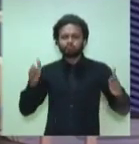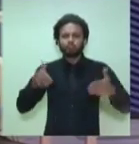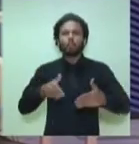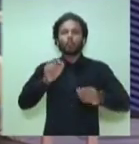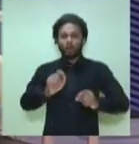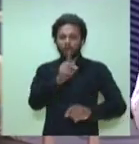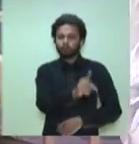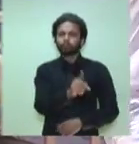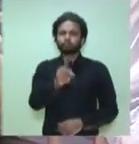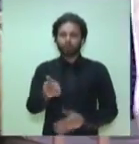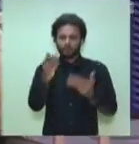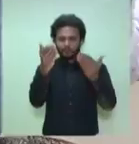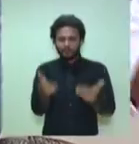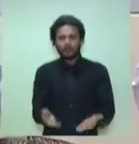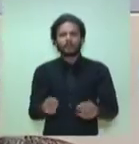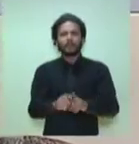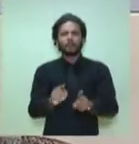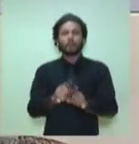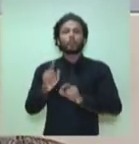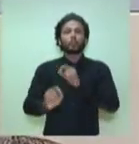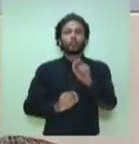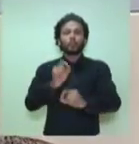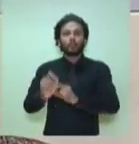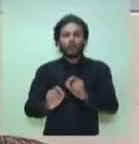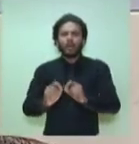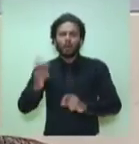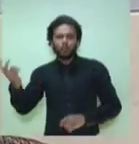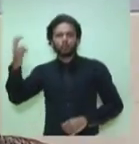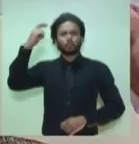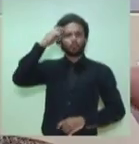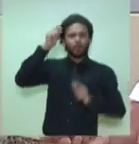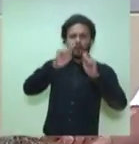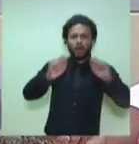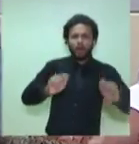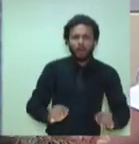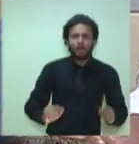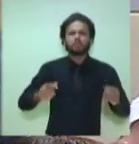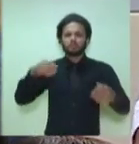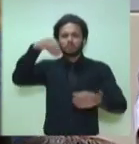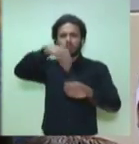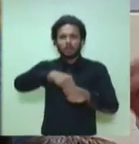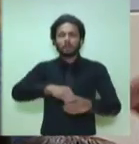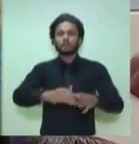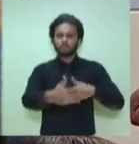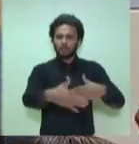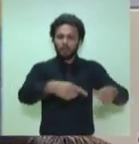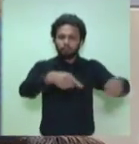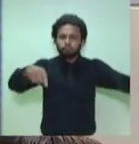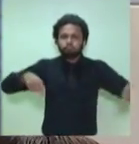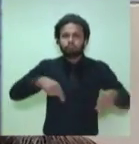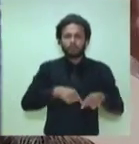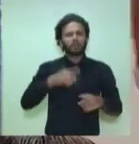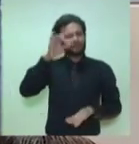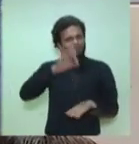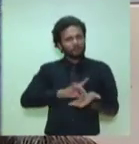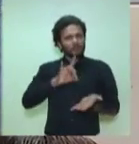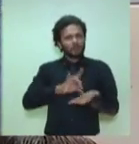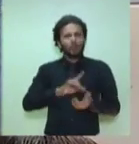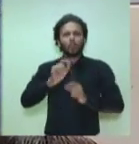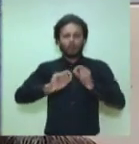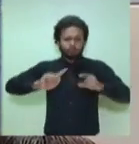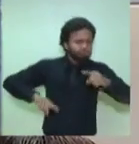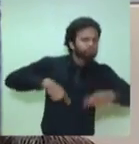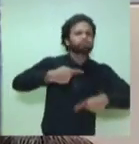do professor, centrado em levar a arte, a cultura e o entretenimento para dentro de sala de aula, para que a gente possa verdadeiramente